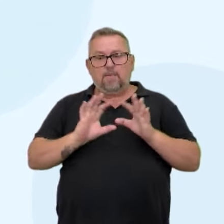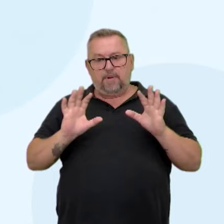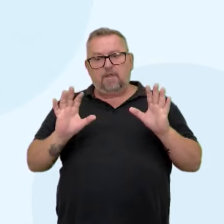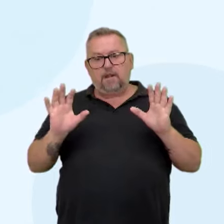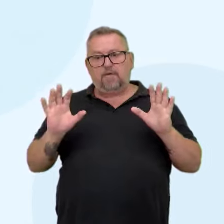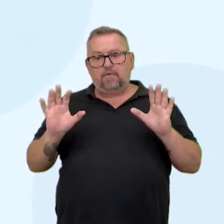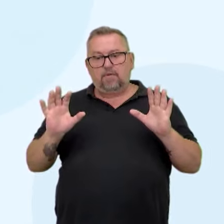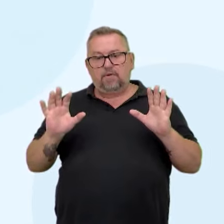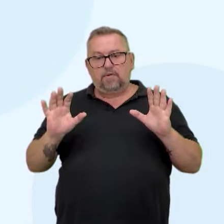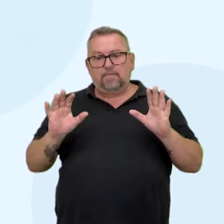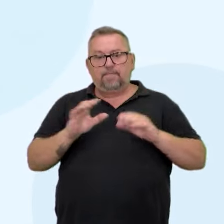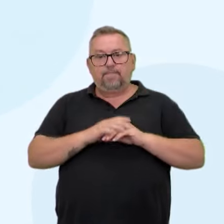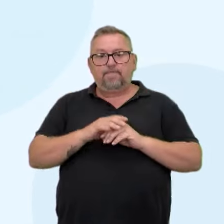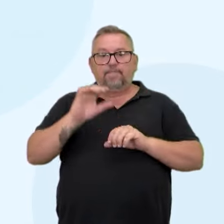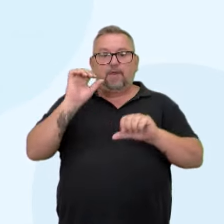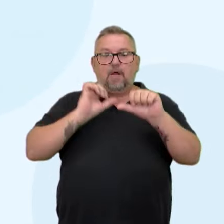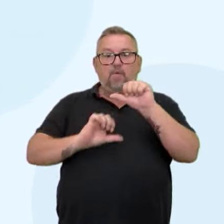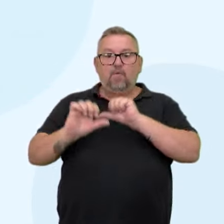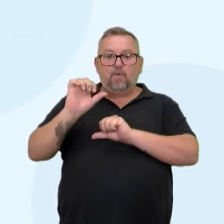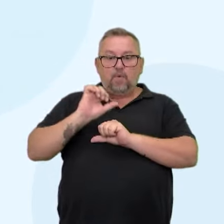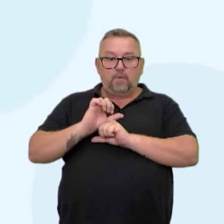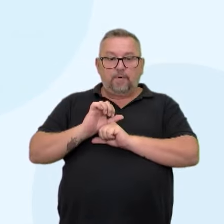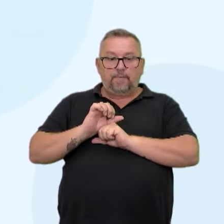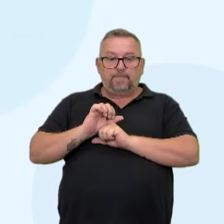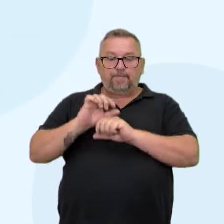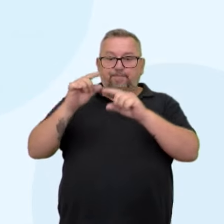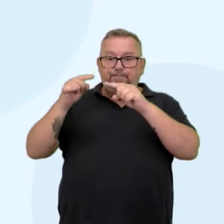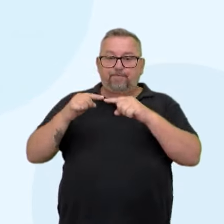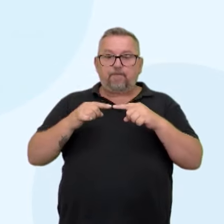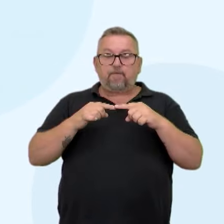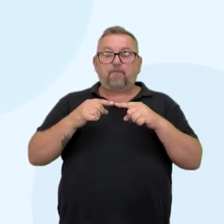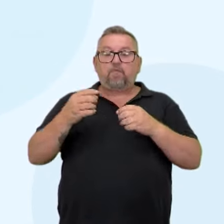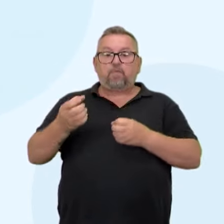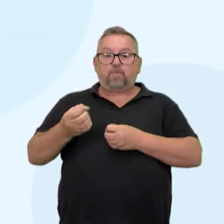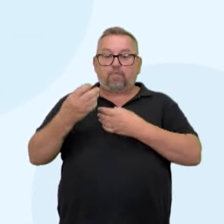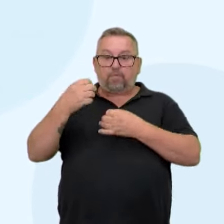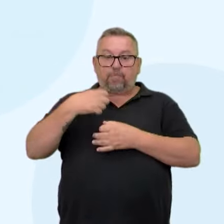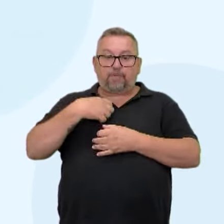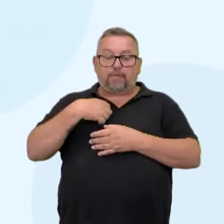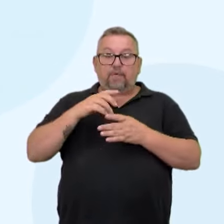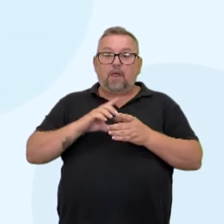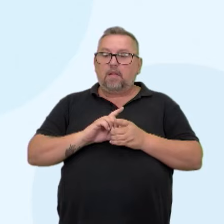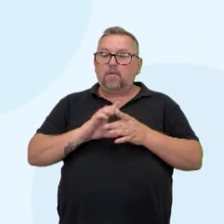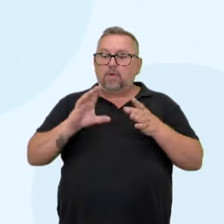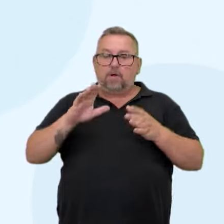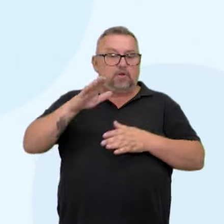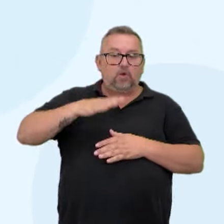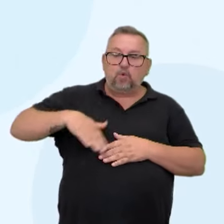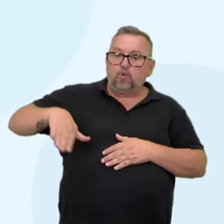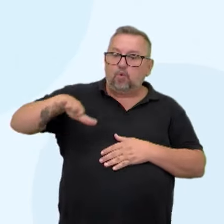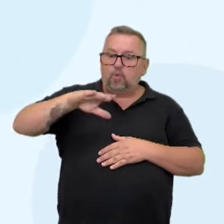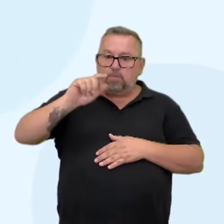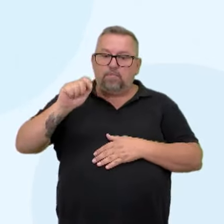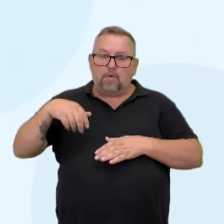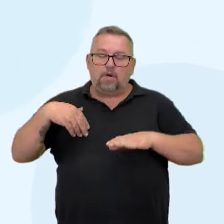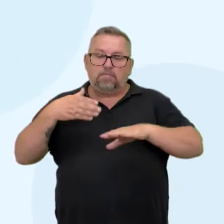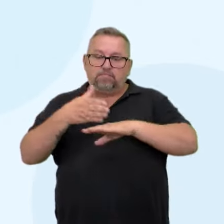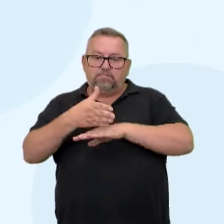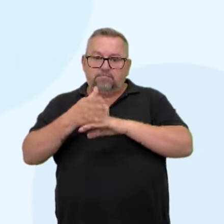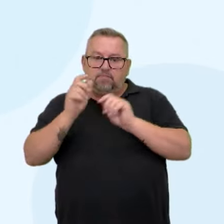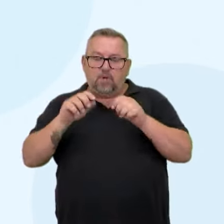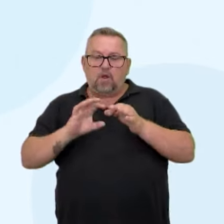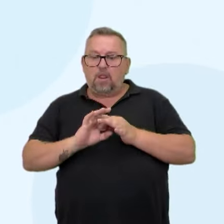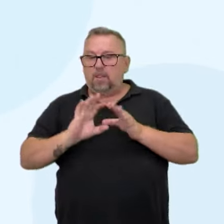seja, transformar essa veiculação da informação de uma forma democrática, que todos possam ter acesso. Que